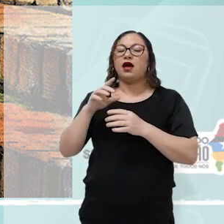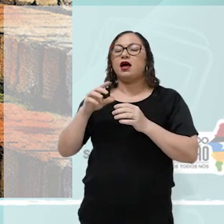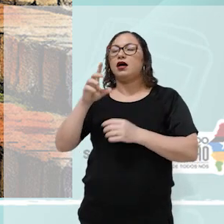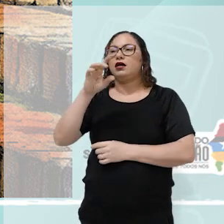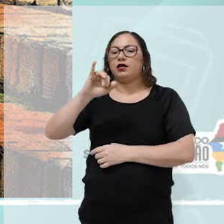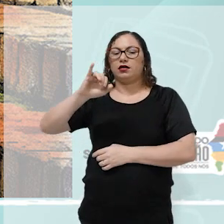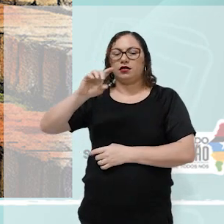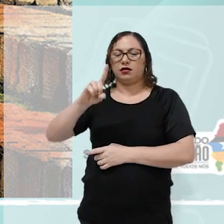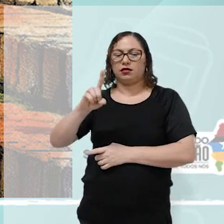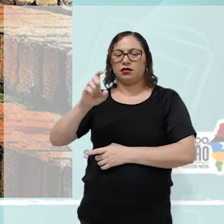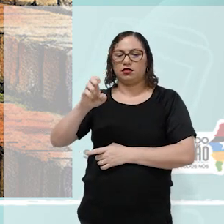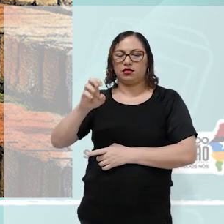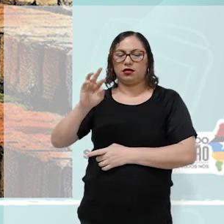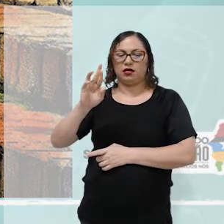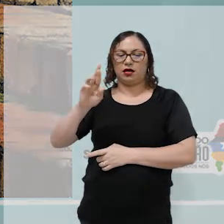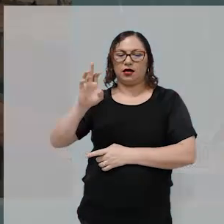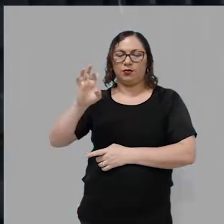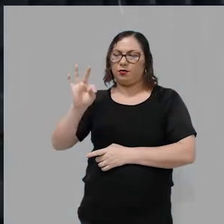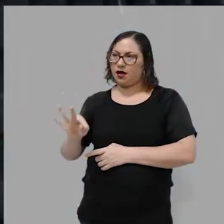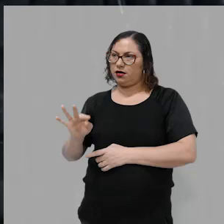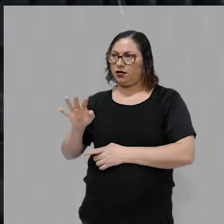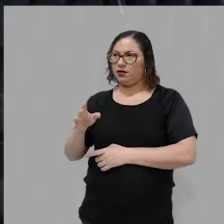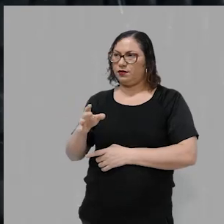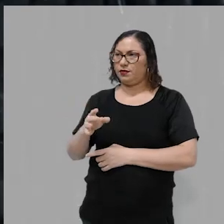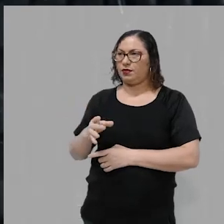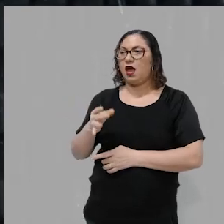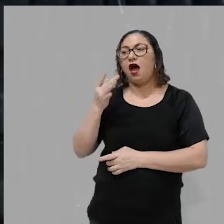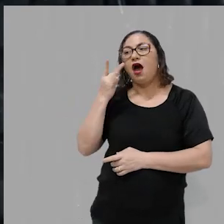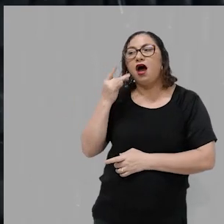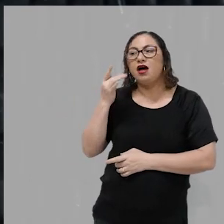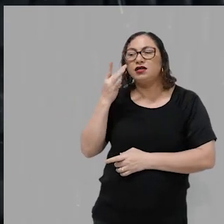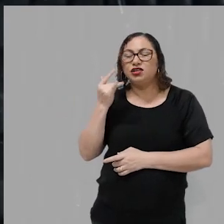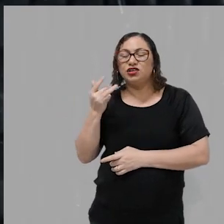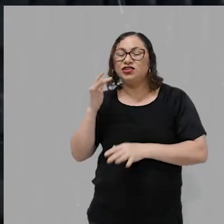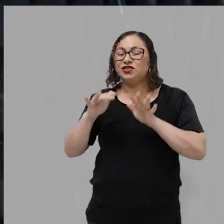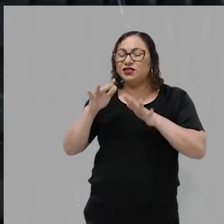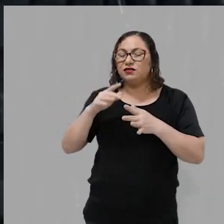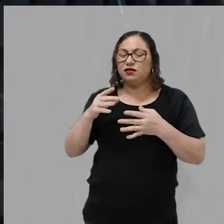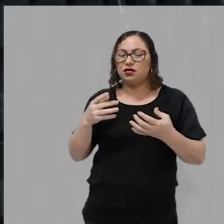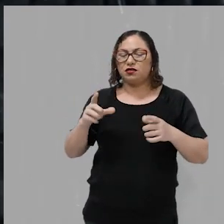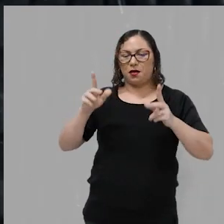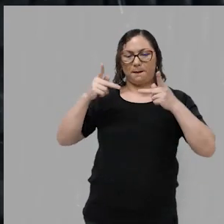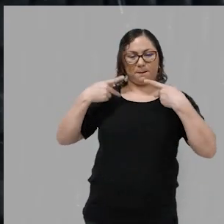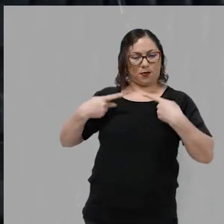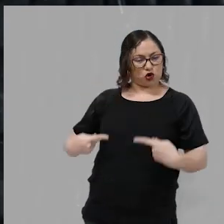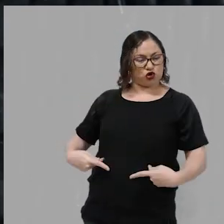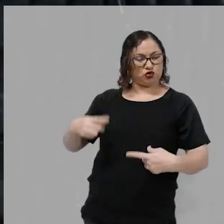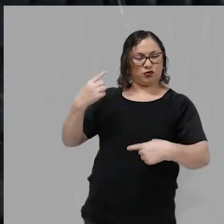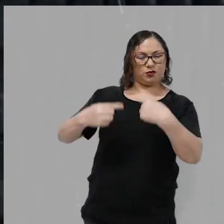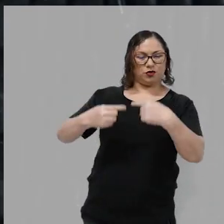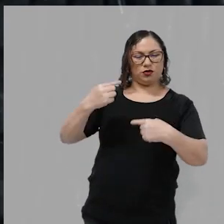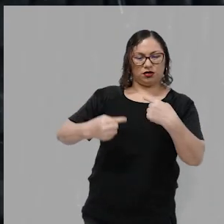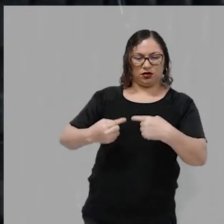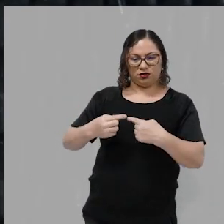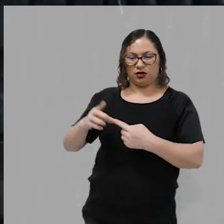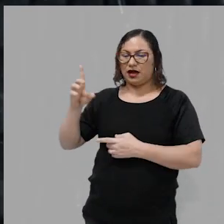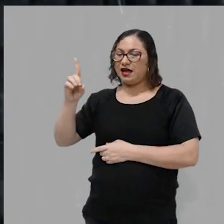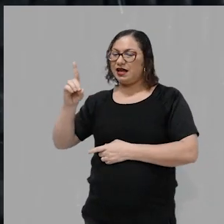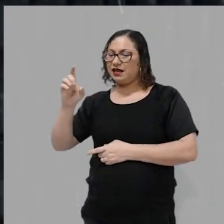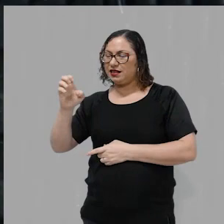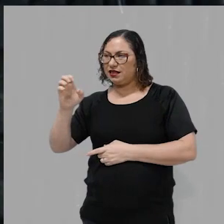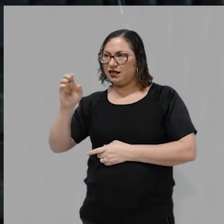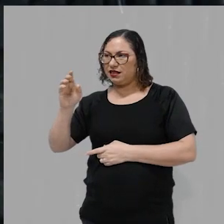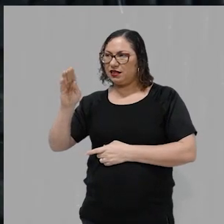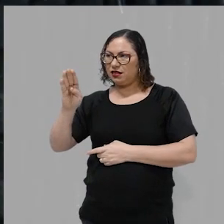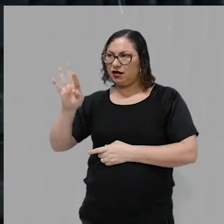Pronto. Artista, gente, muitas vezes toma uma postura política. O Debré, esse francês, que trouxe ao Brasil, junto com